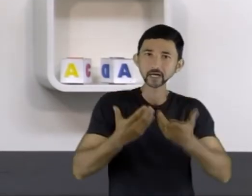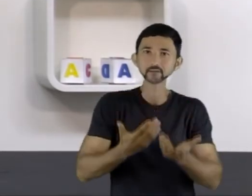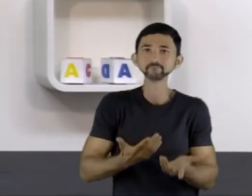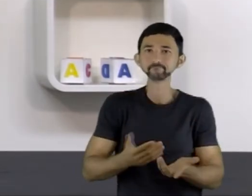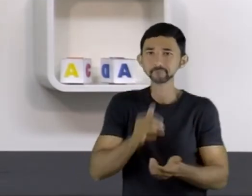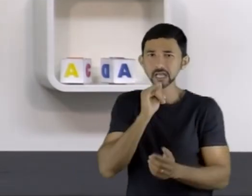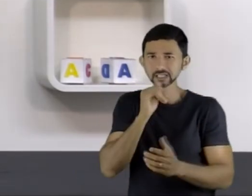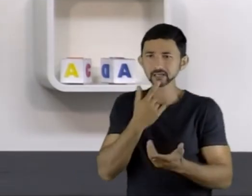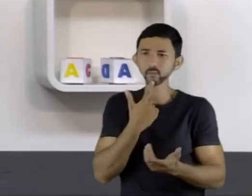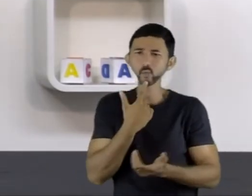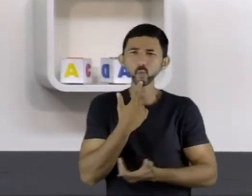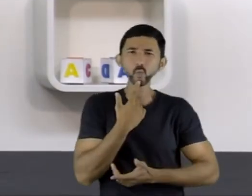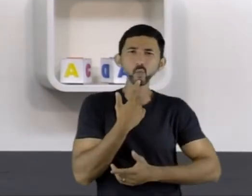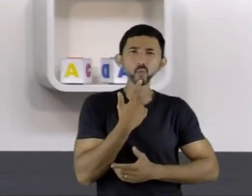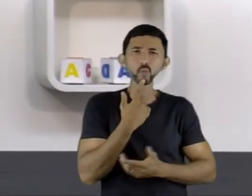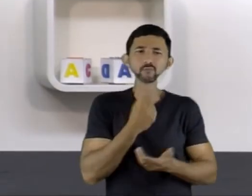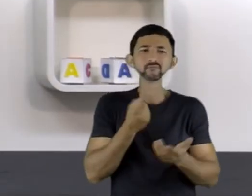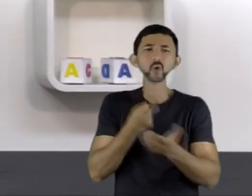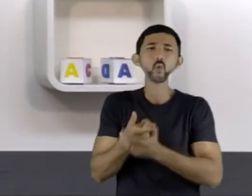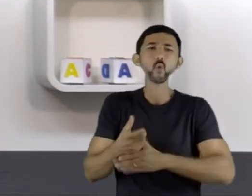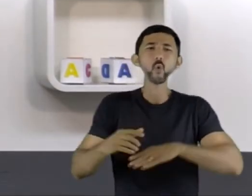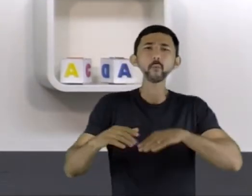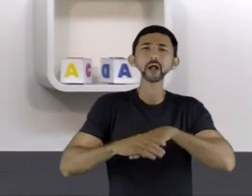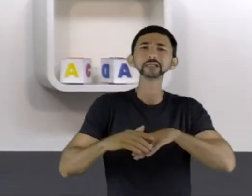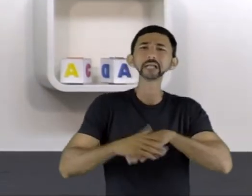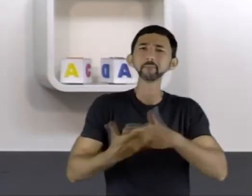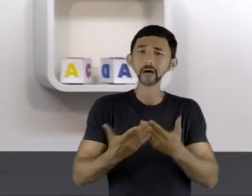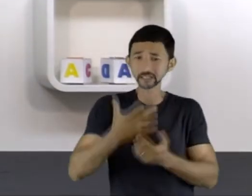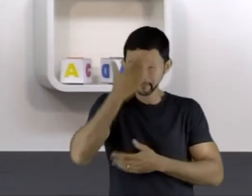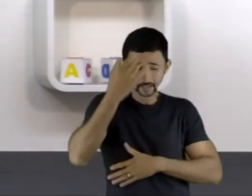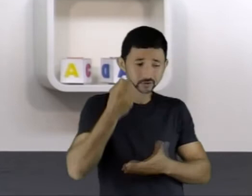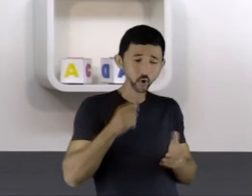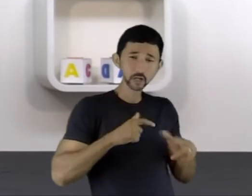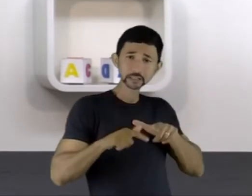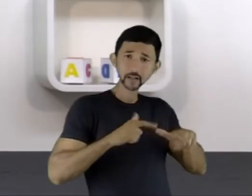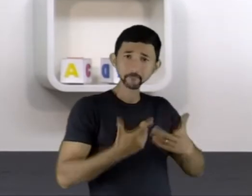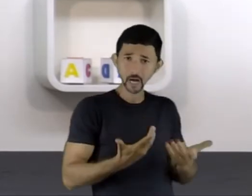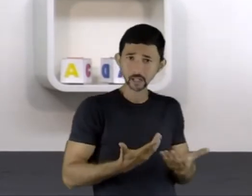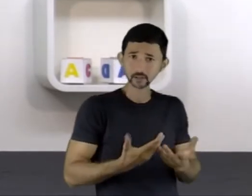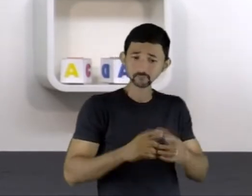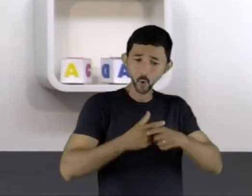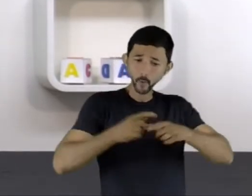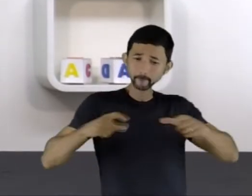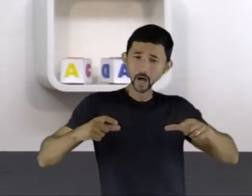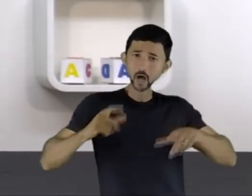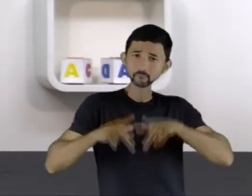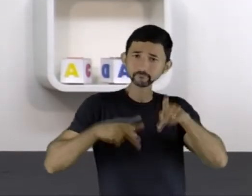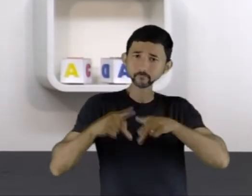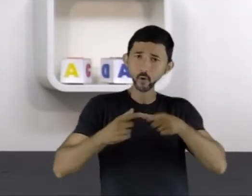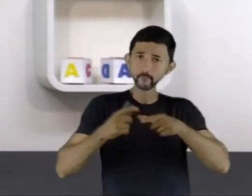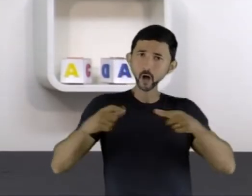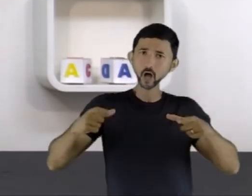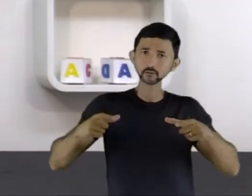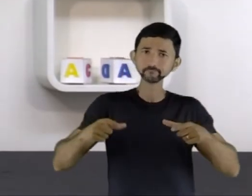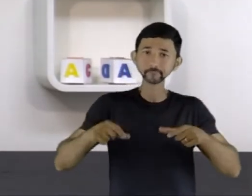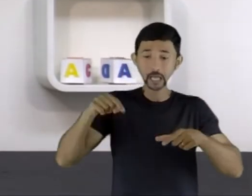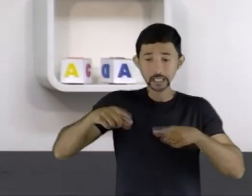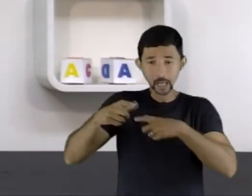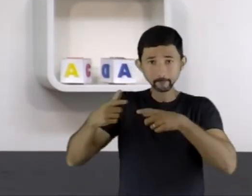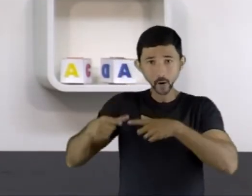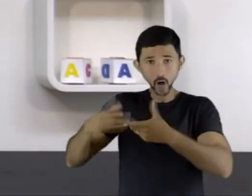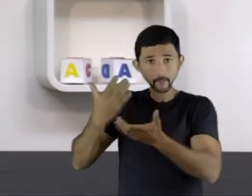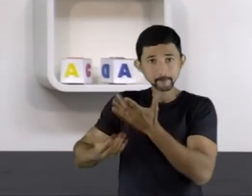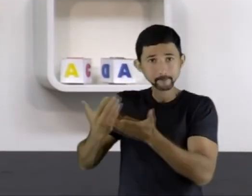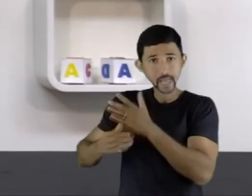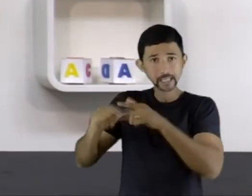Ora, quem é que consome sapatos? Não são os trabalhadores? Né? Em sua maioria, não é a população. Se a população está